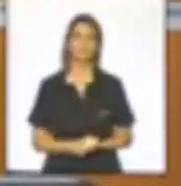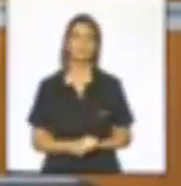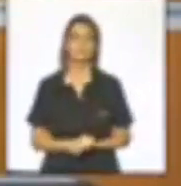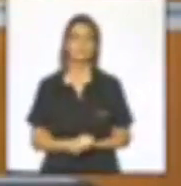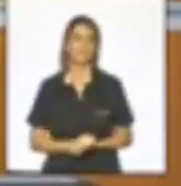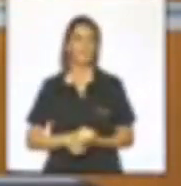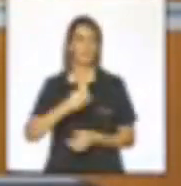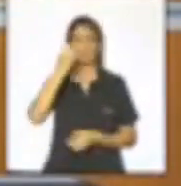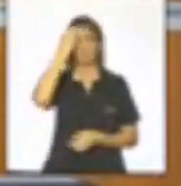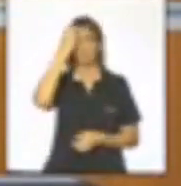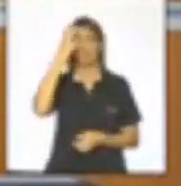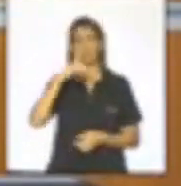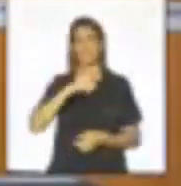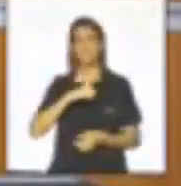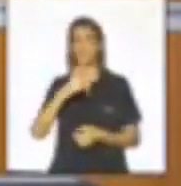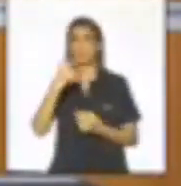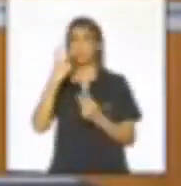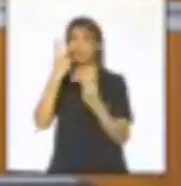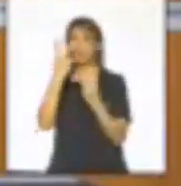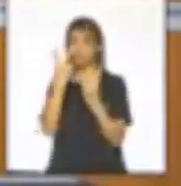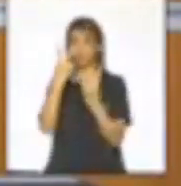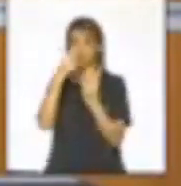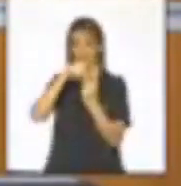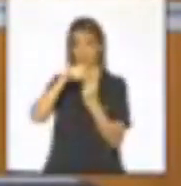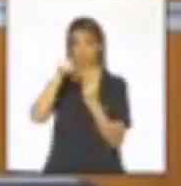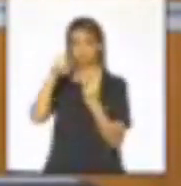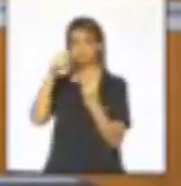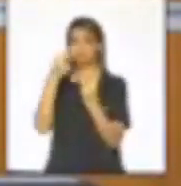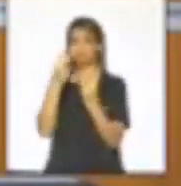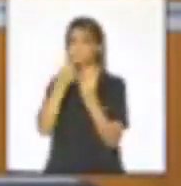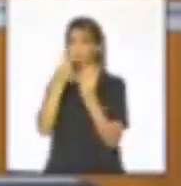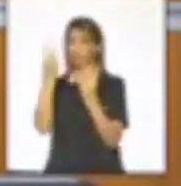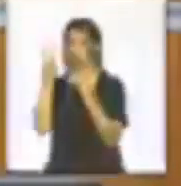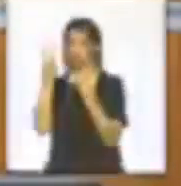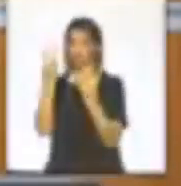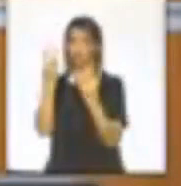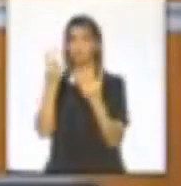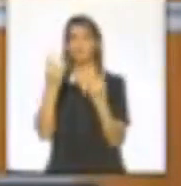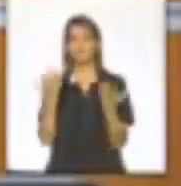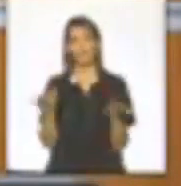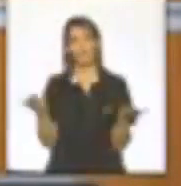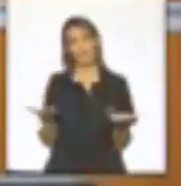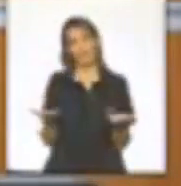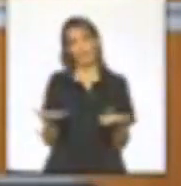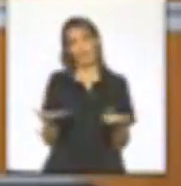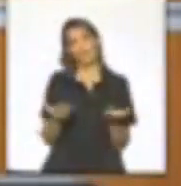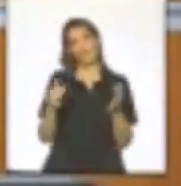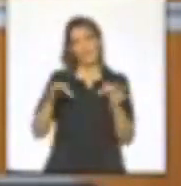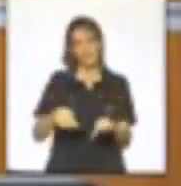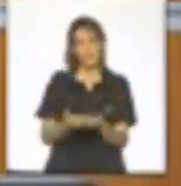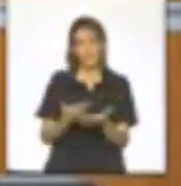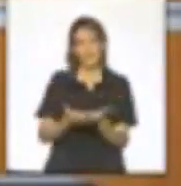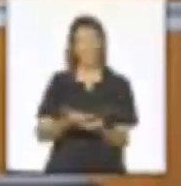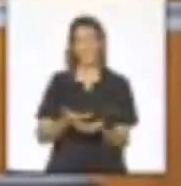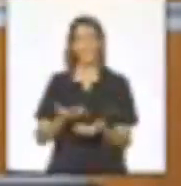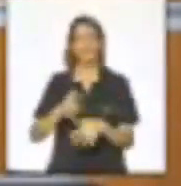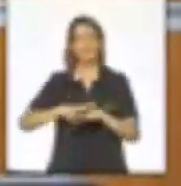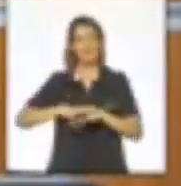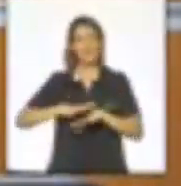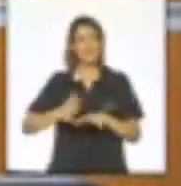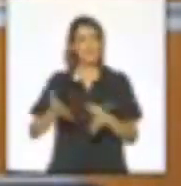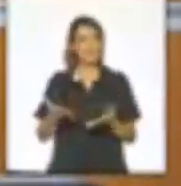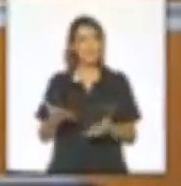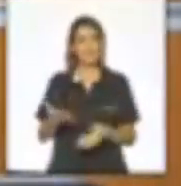Eu não lembro se tem com duas, tá? E com isso, encerramos a nossa aula de matemática de hoje. Espero que